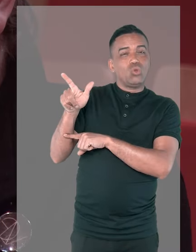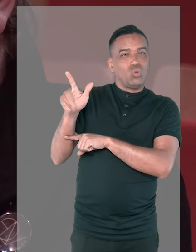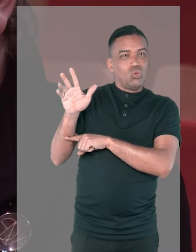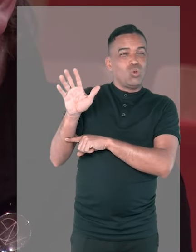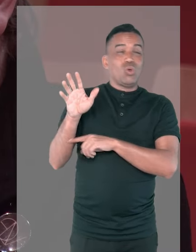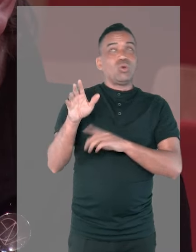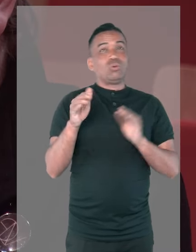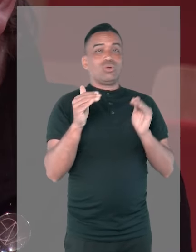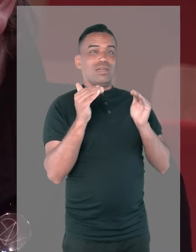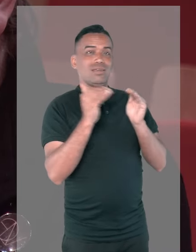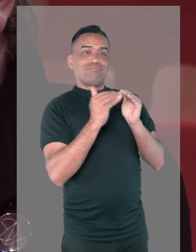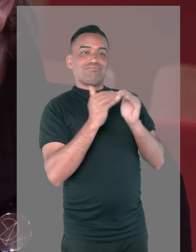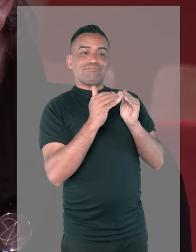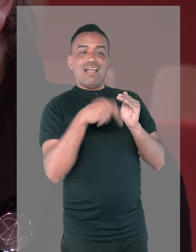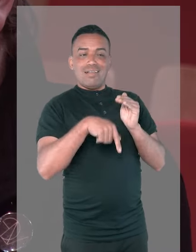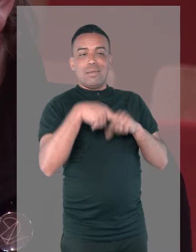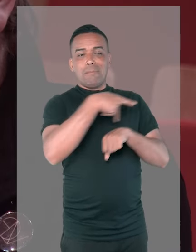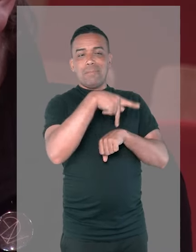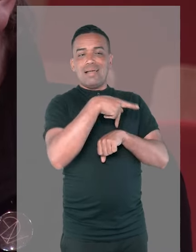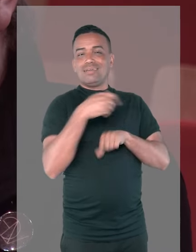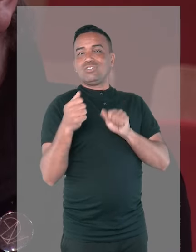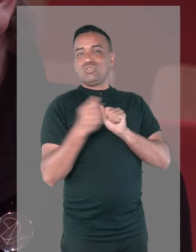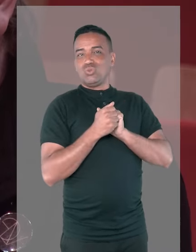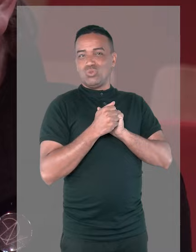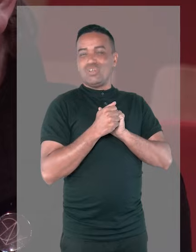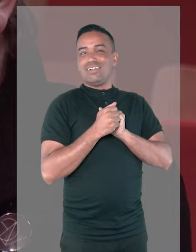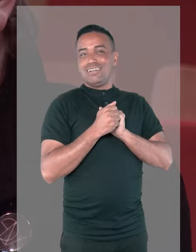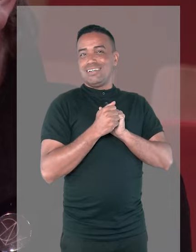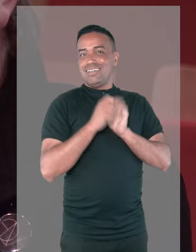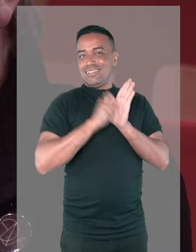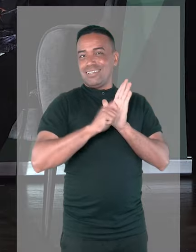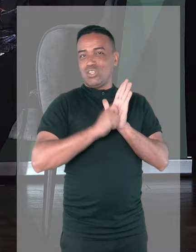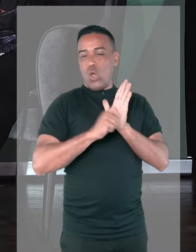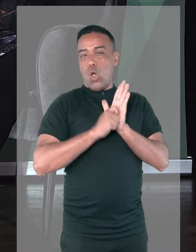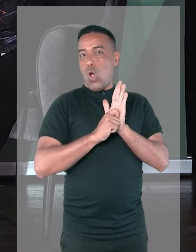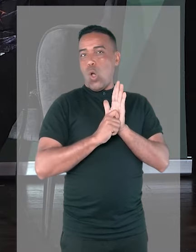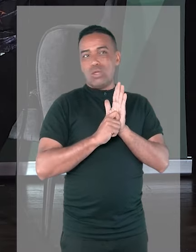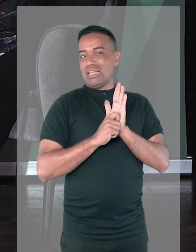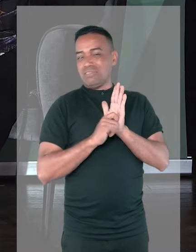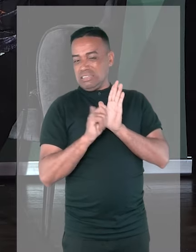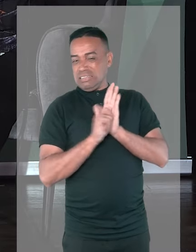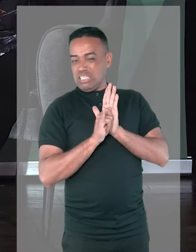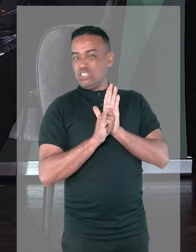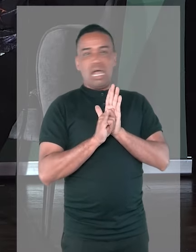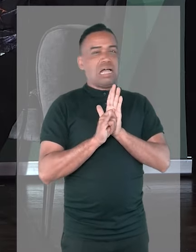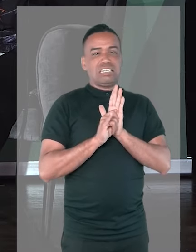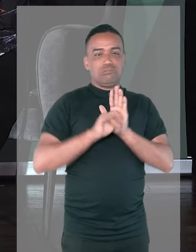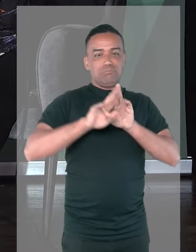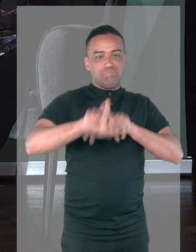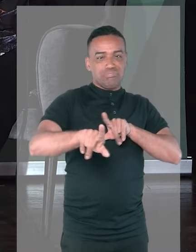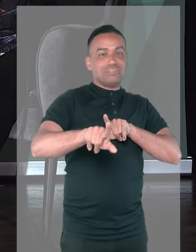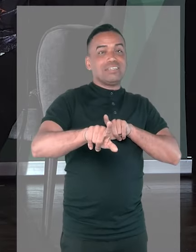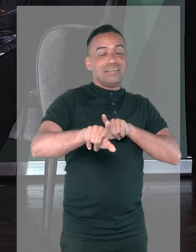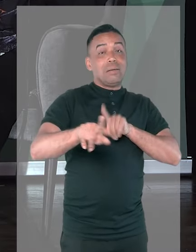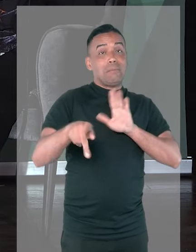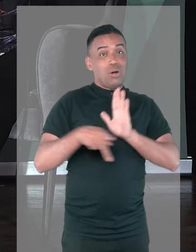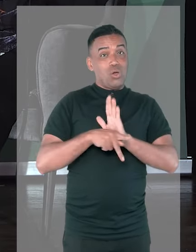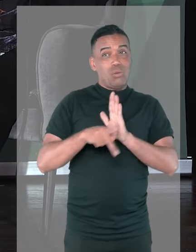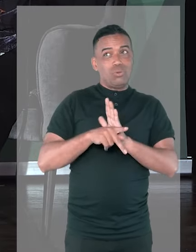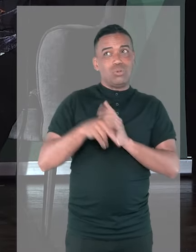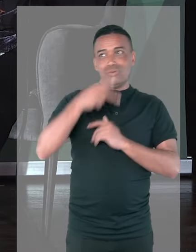com um escritor que está aqui sentado ao meu lado, não o Afonso, com quem eu me identifico muito, mas com alguém da minha geração